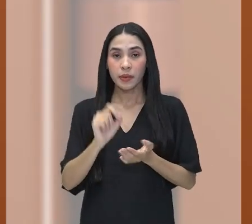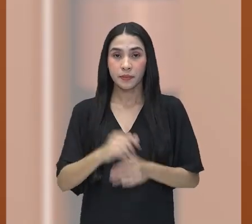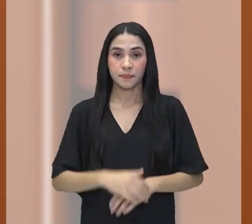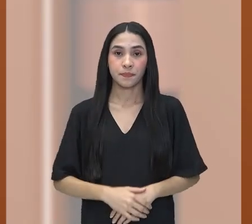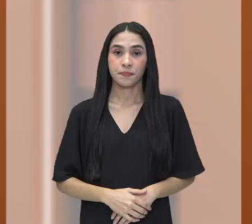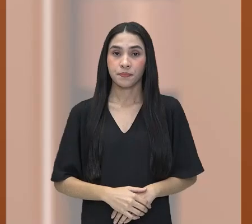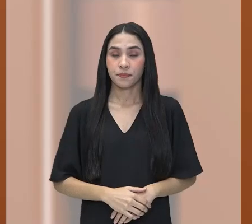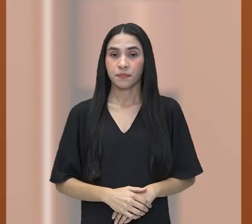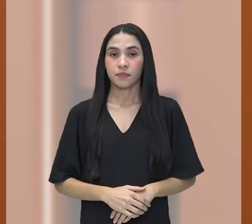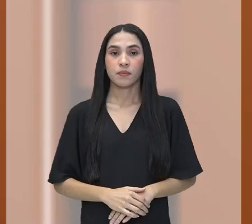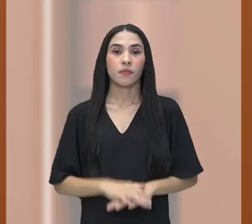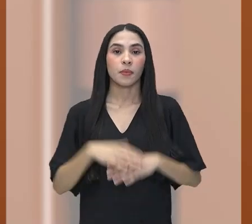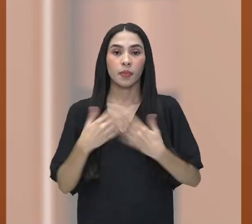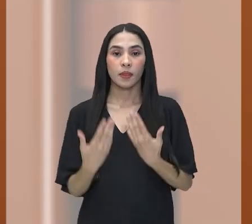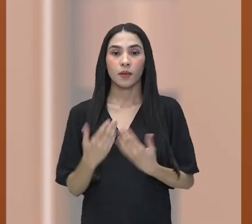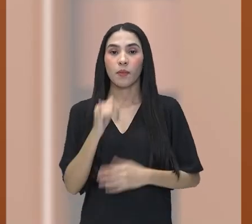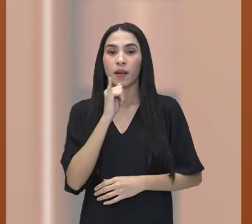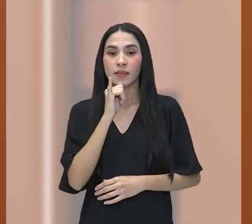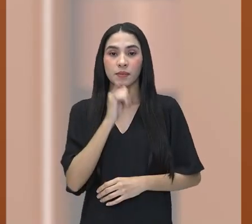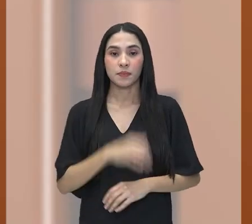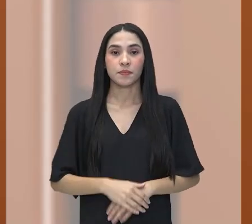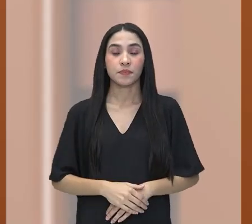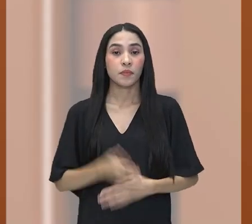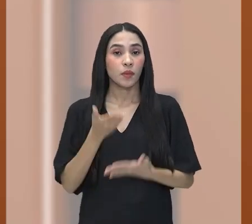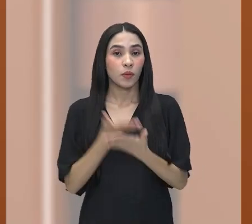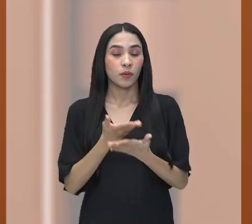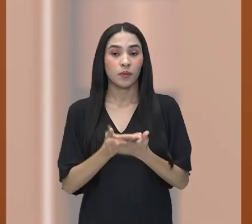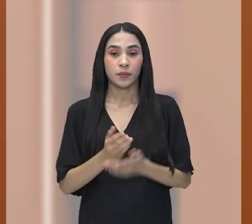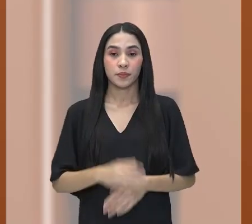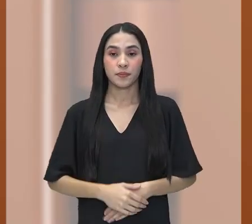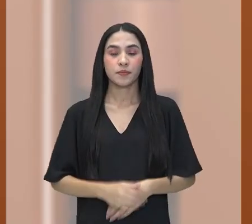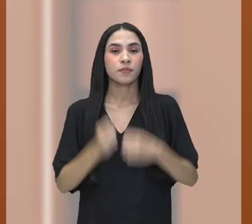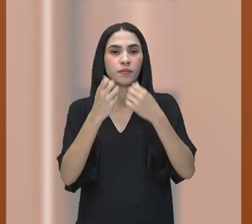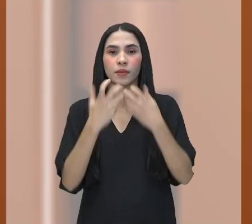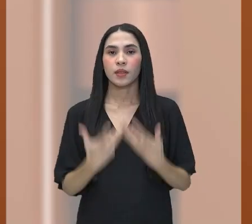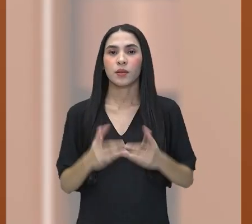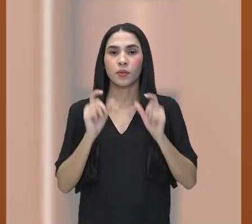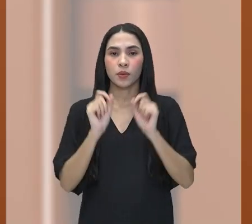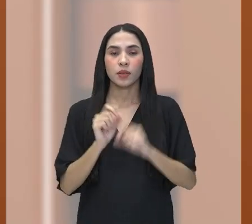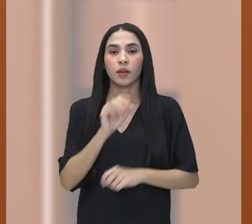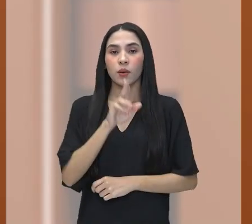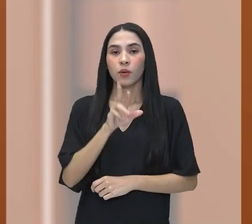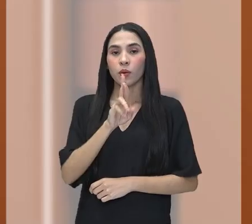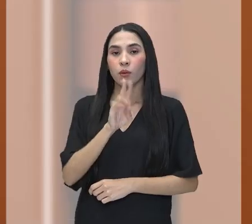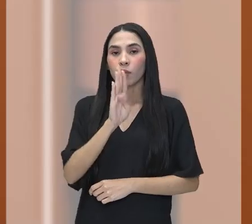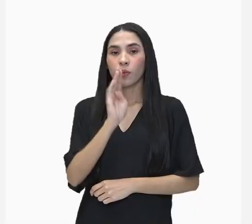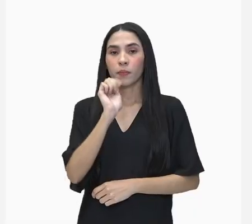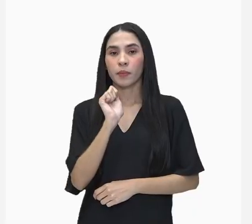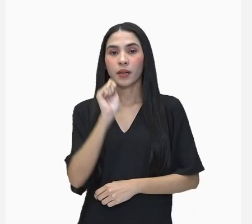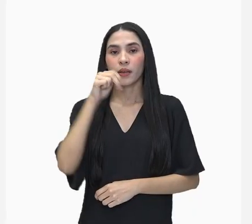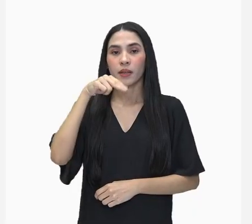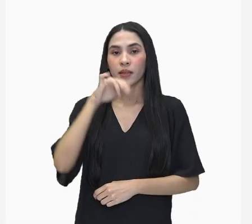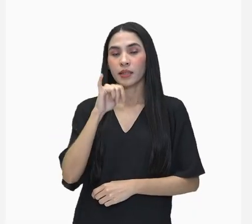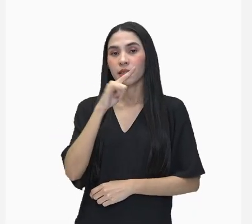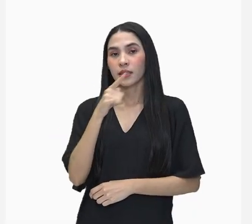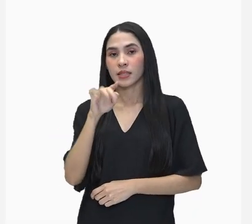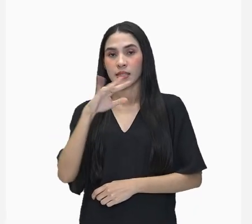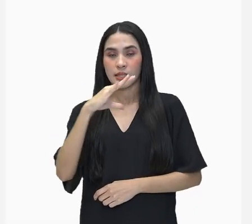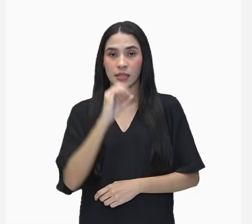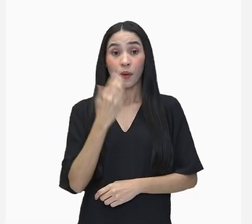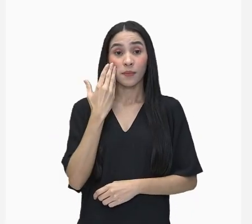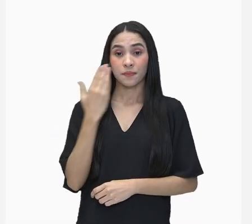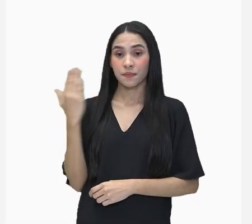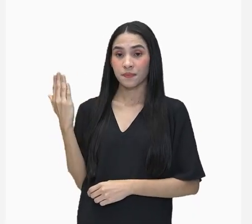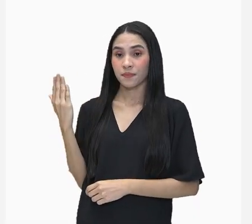os nossos componentes, nossos estudos falando sobre urbanização. Então vamos dar uma olhada na nossa